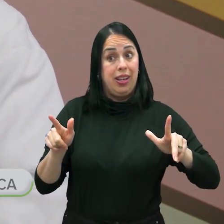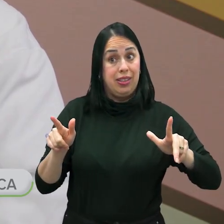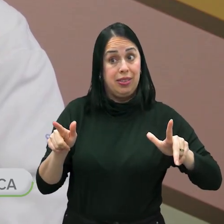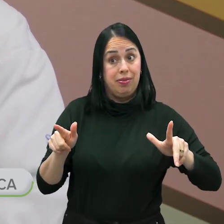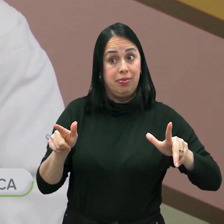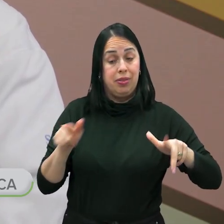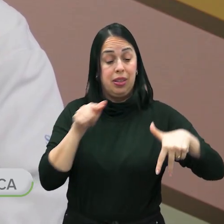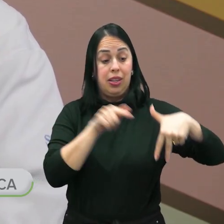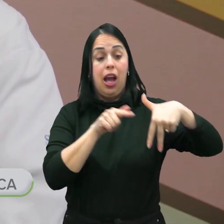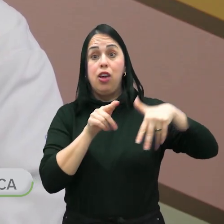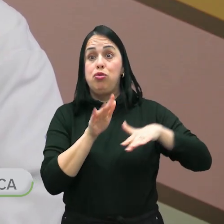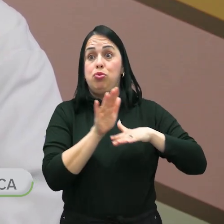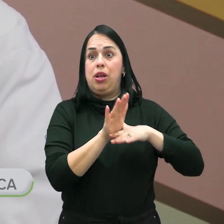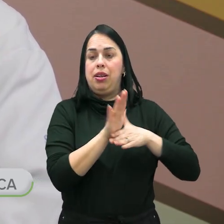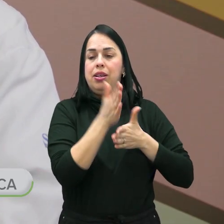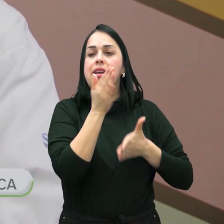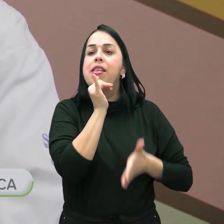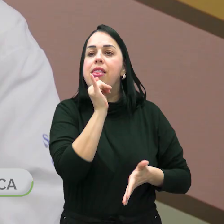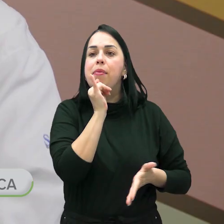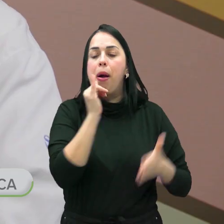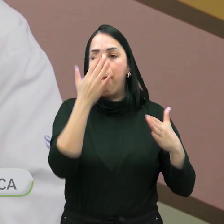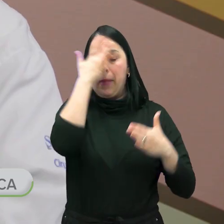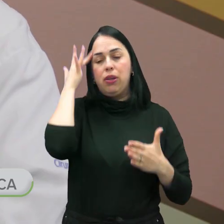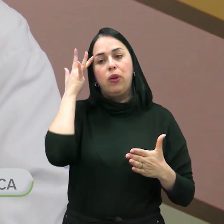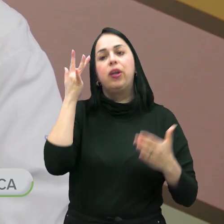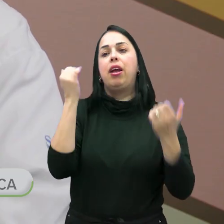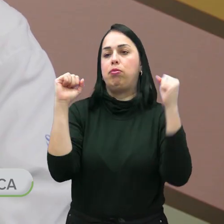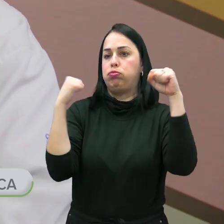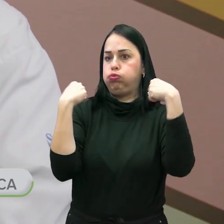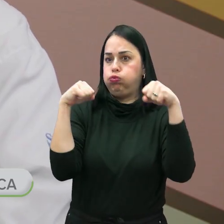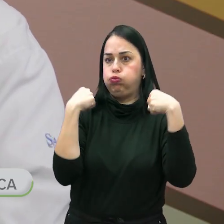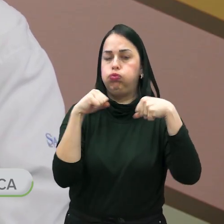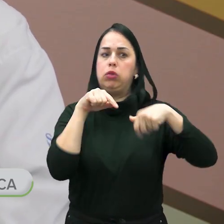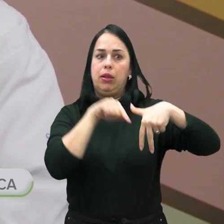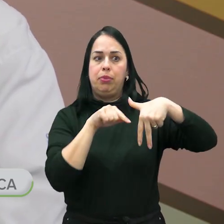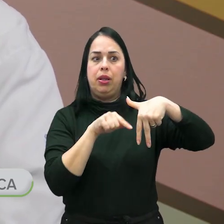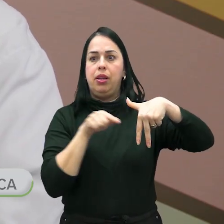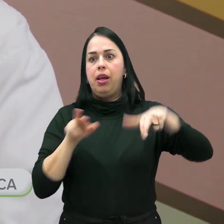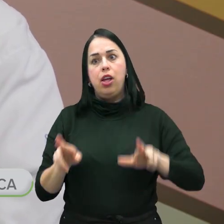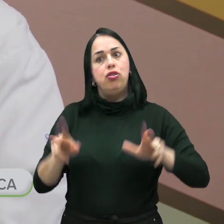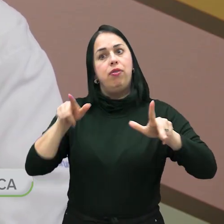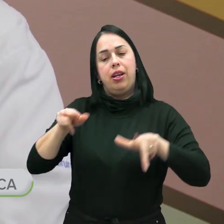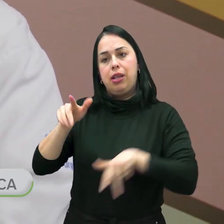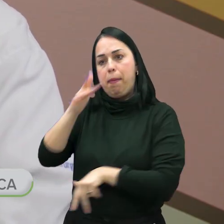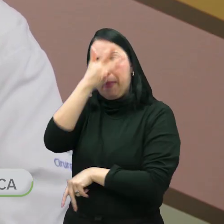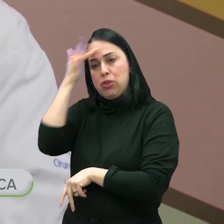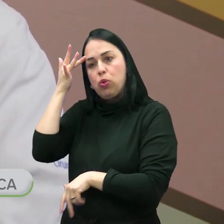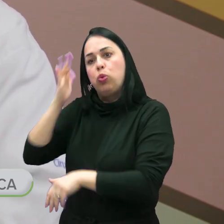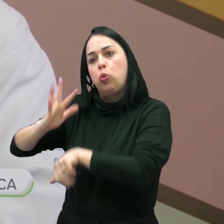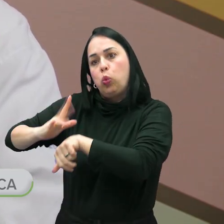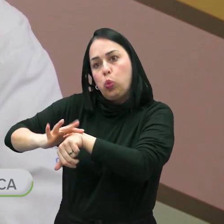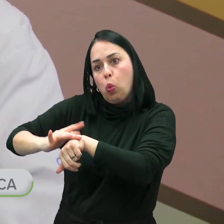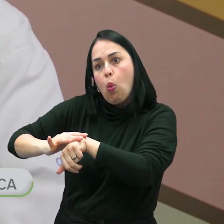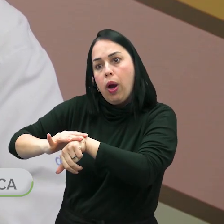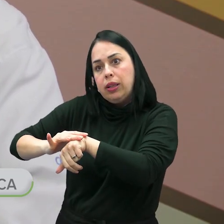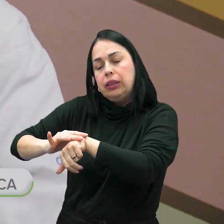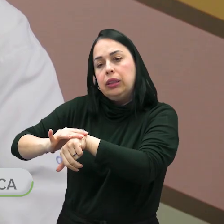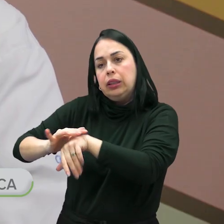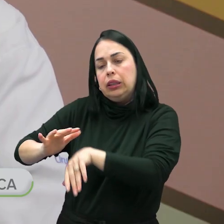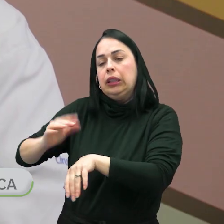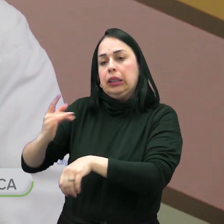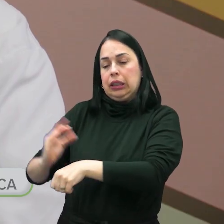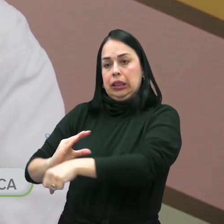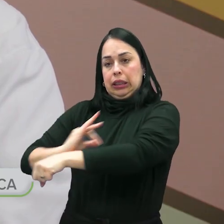e favorece muito. Então, quem faz exercício físico com regularidade tem uma diferença enorme na resposta. Também